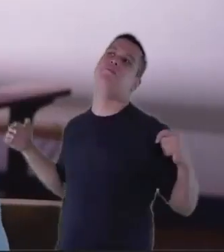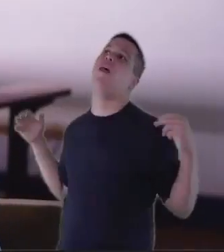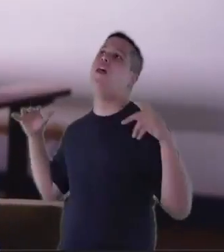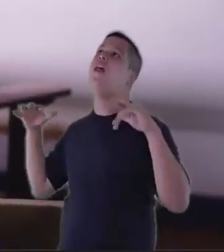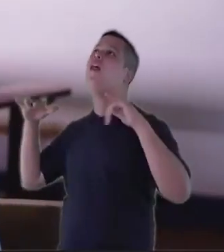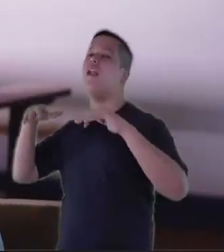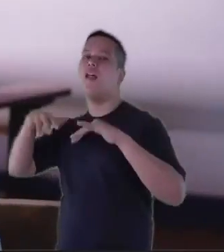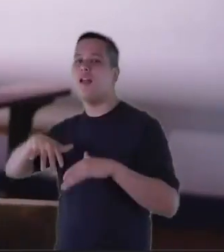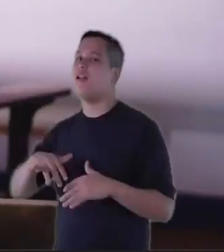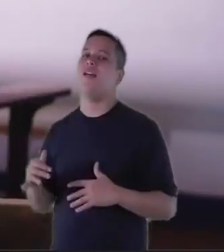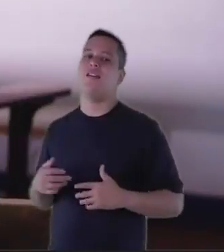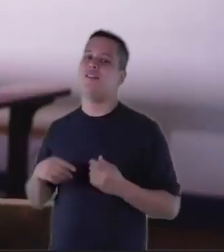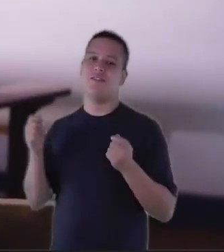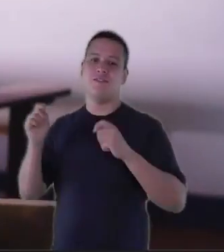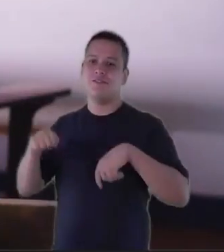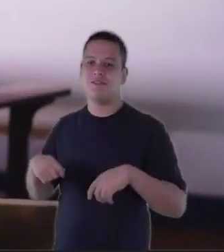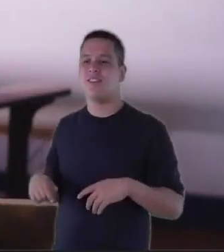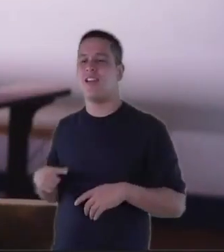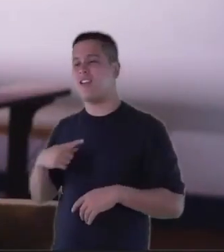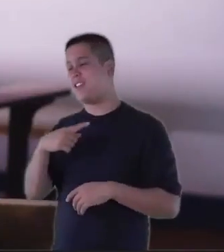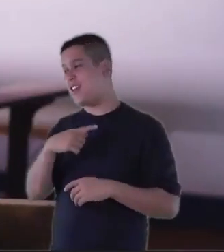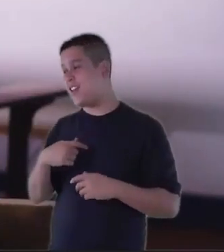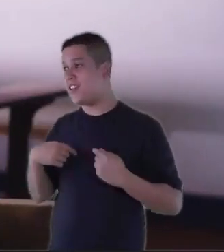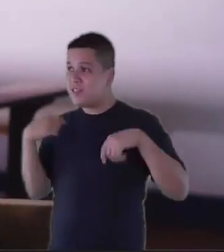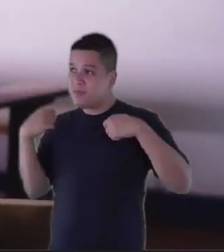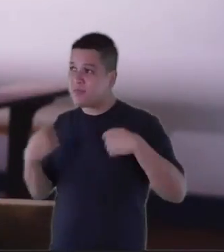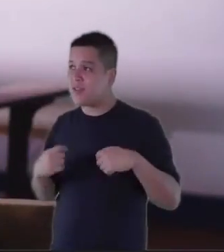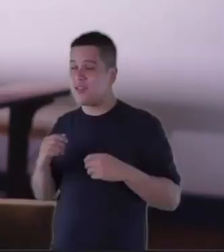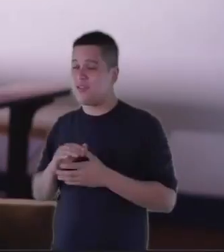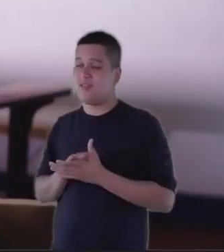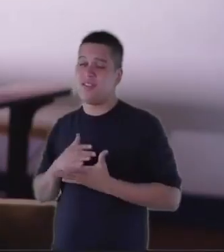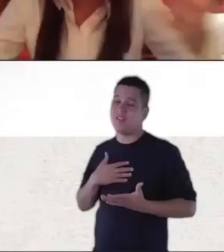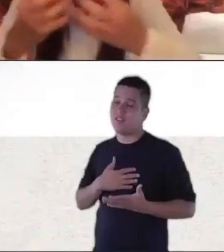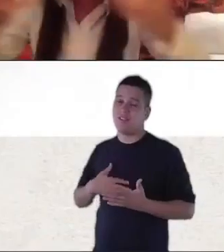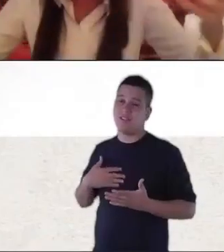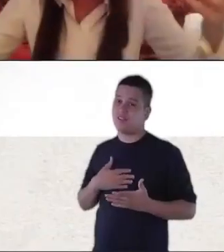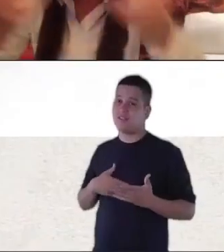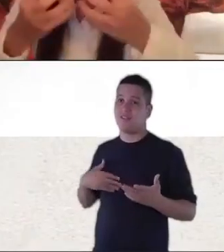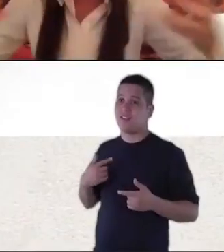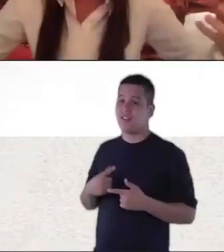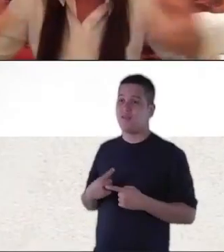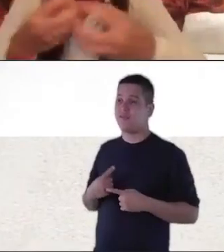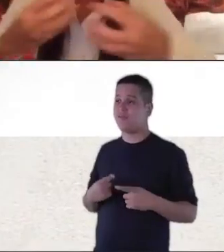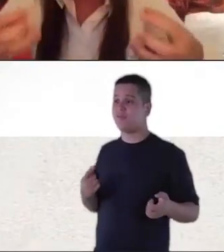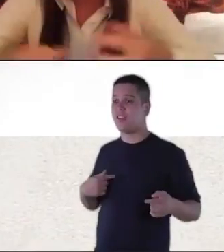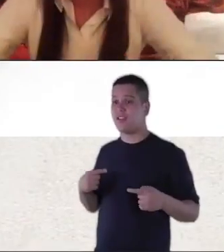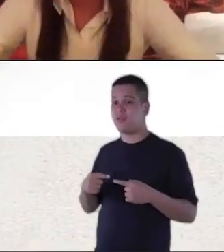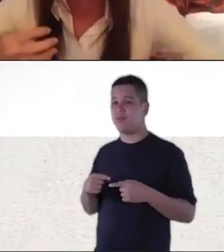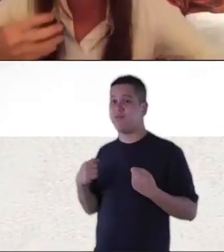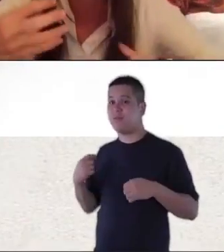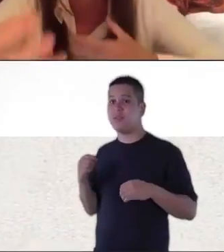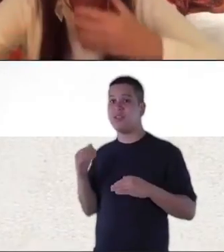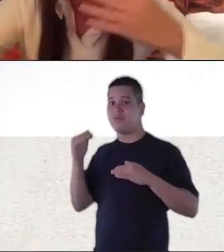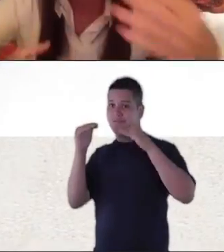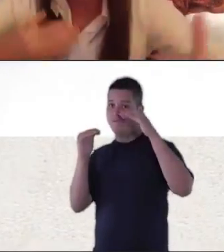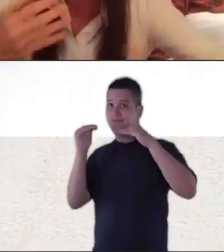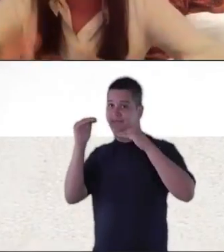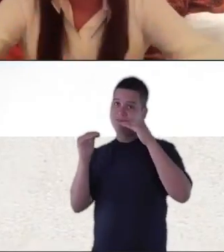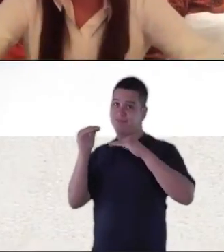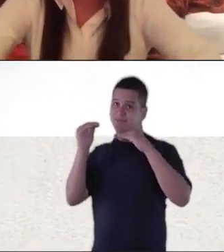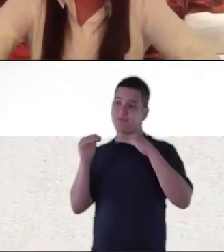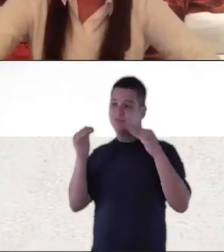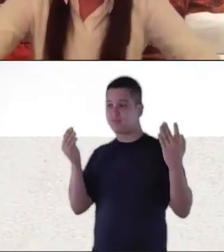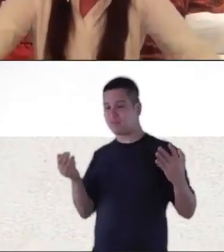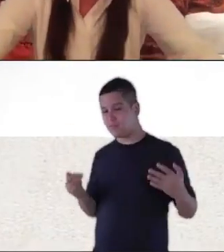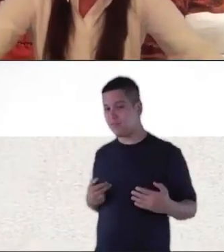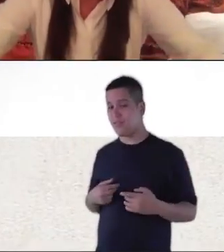que... Gostando de mim e eu gostando dele, a gente tem que dar uma equalizada nisso aí, né? Tem que ir em direção